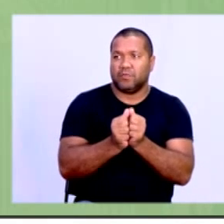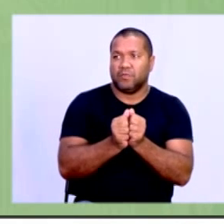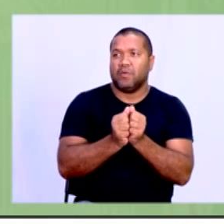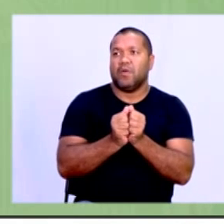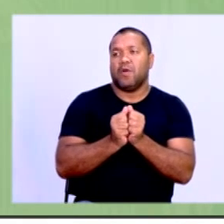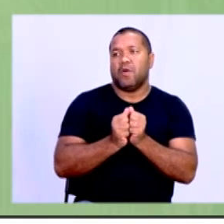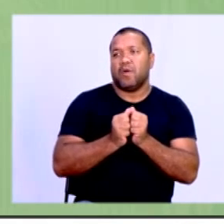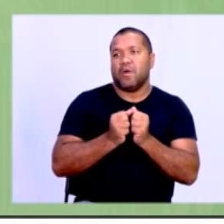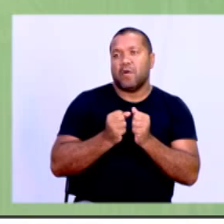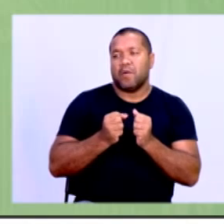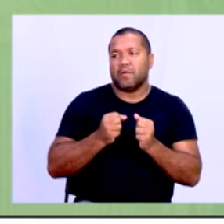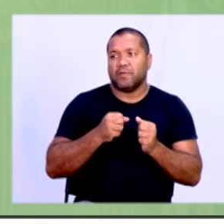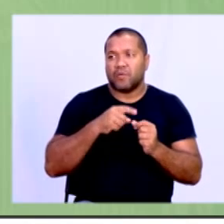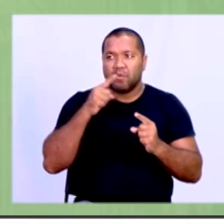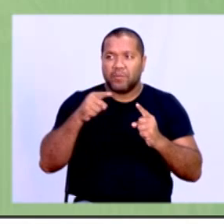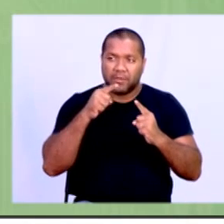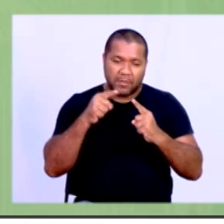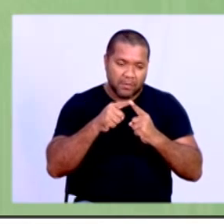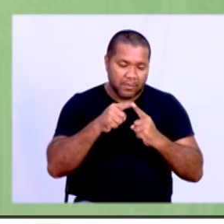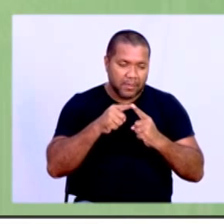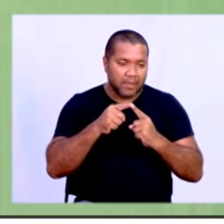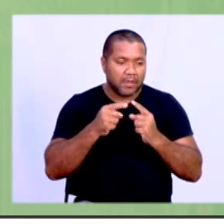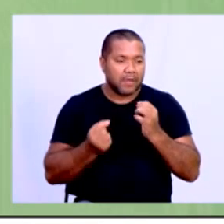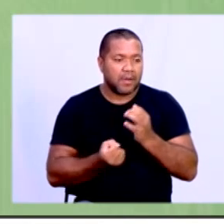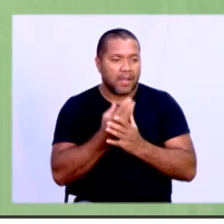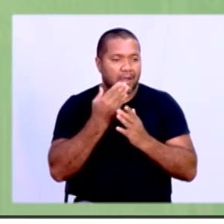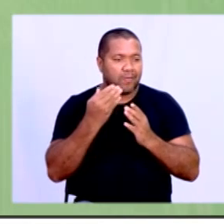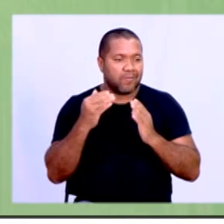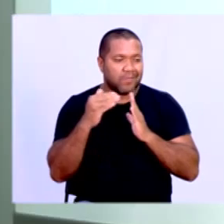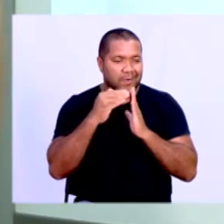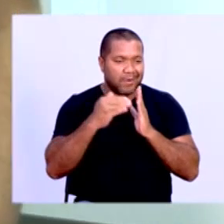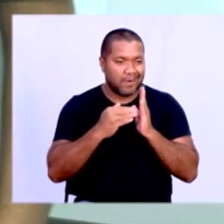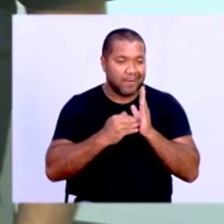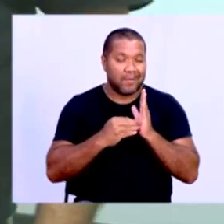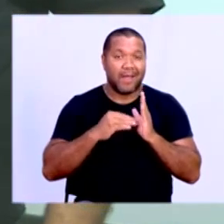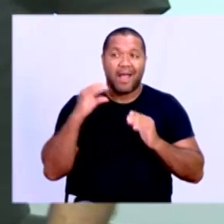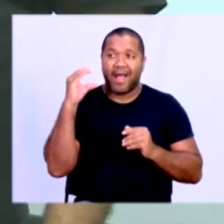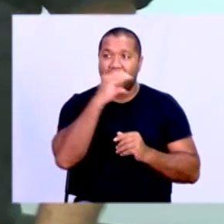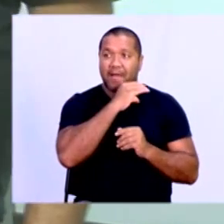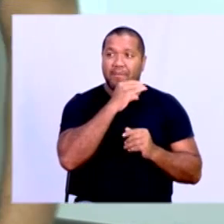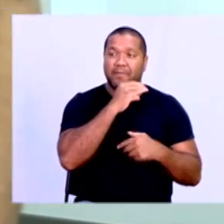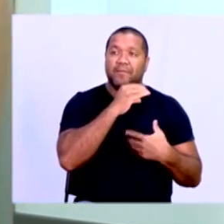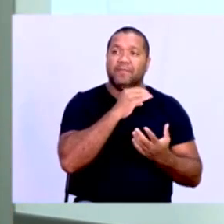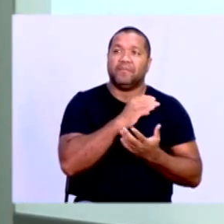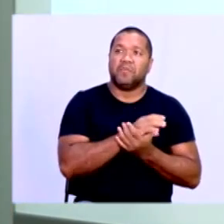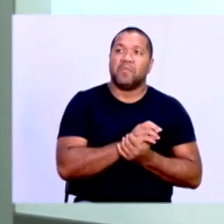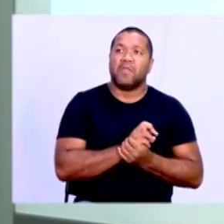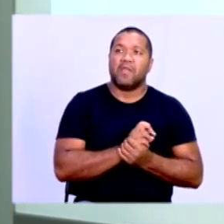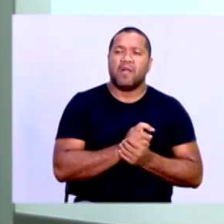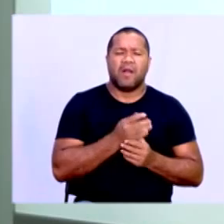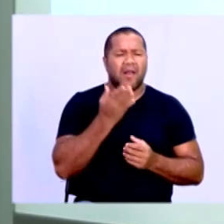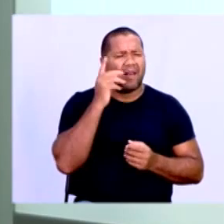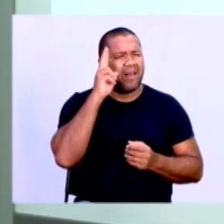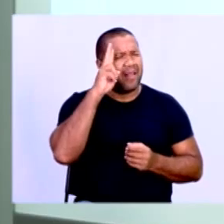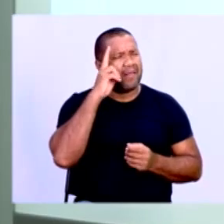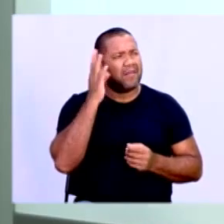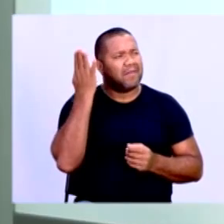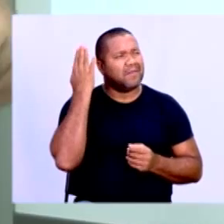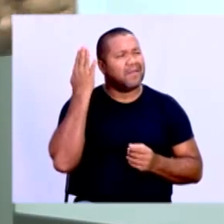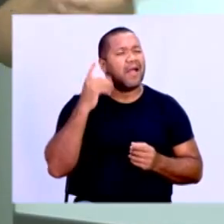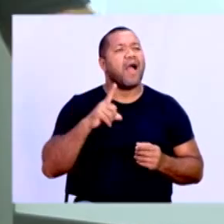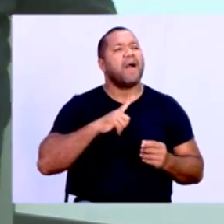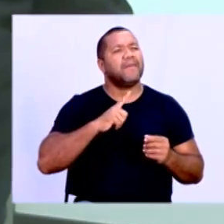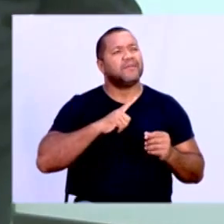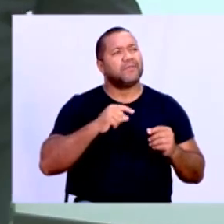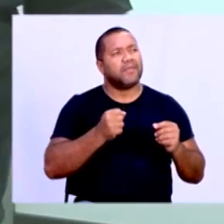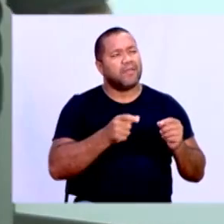um protótipo muito rapidamente. Lembra na aula passada que o professor Alan falou, mas eu tenho o